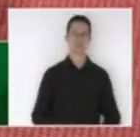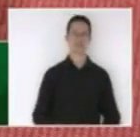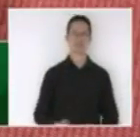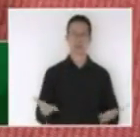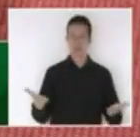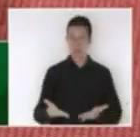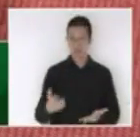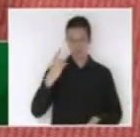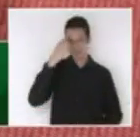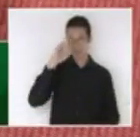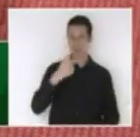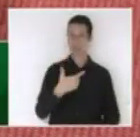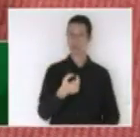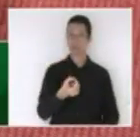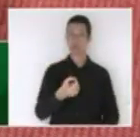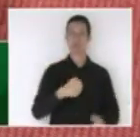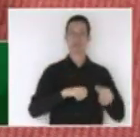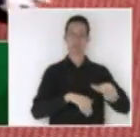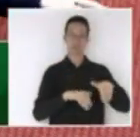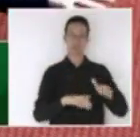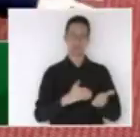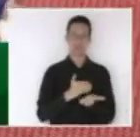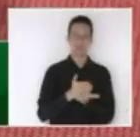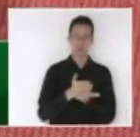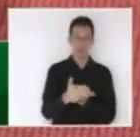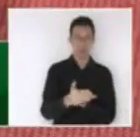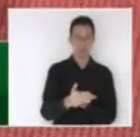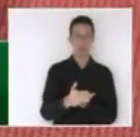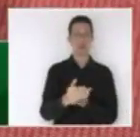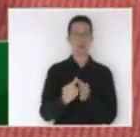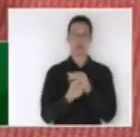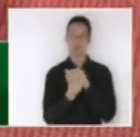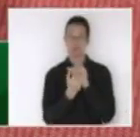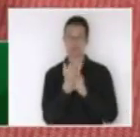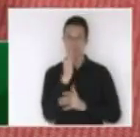primavera. E é o dia da árvore.